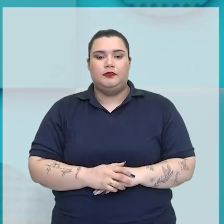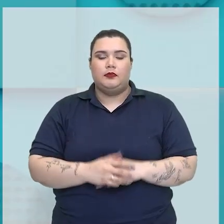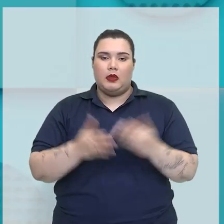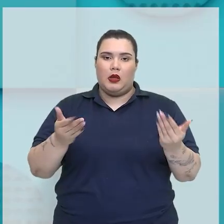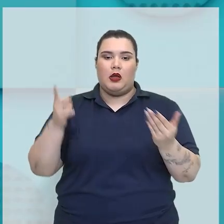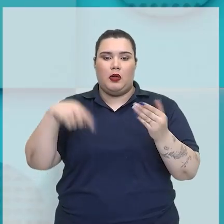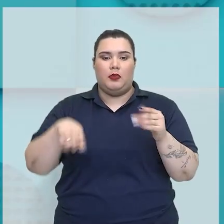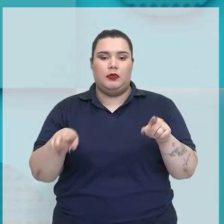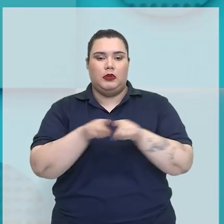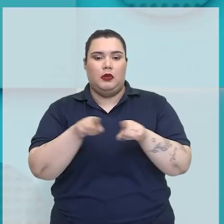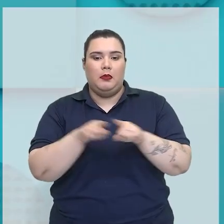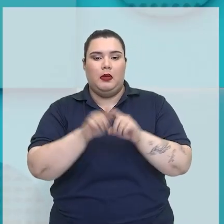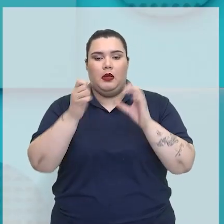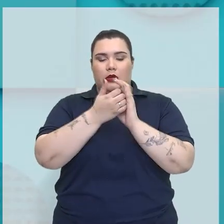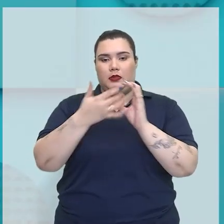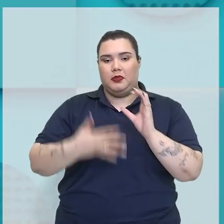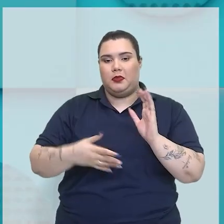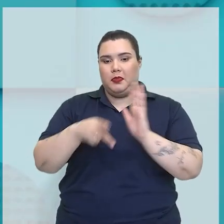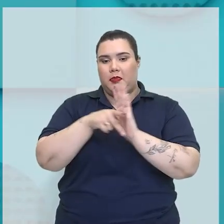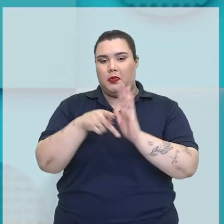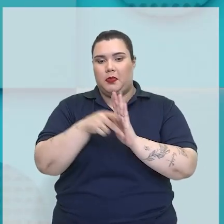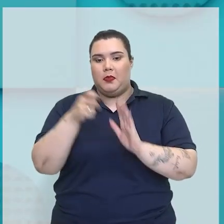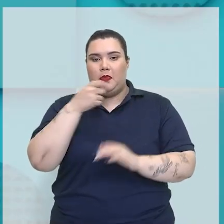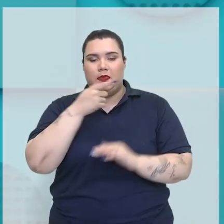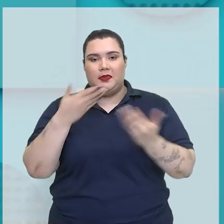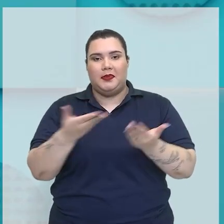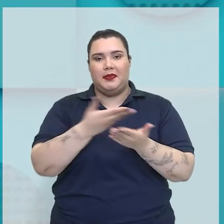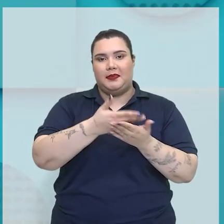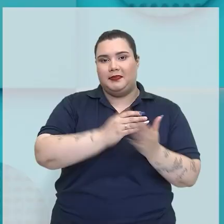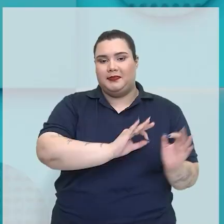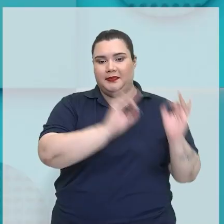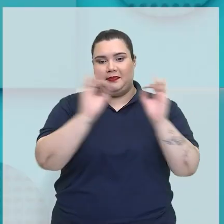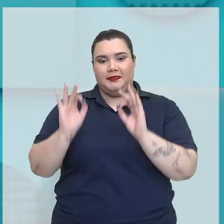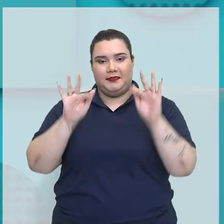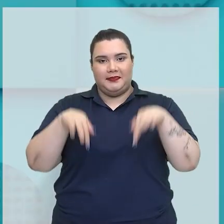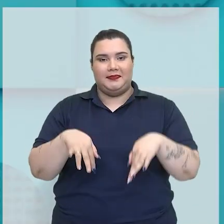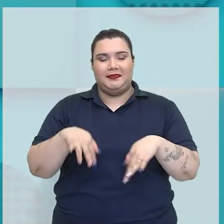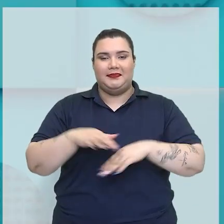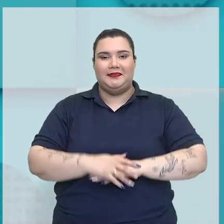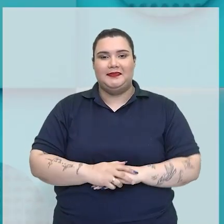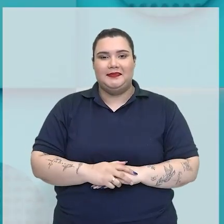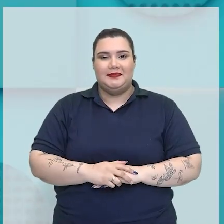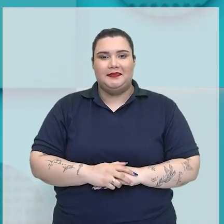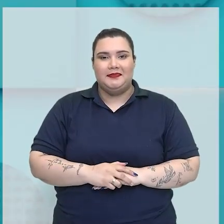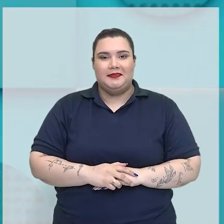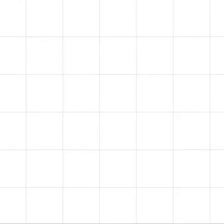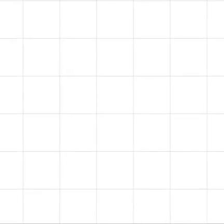funções do humor, certo? Então, essa foi a nossa aula e até uma próxima oportunidade.